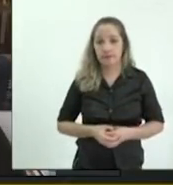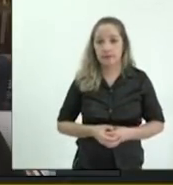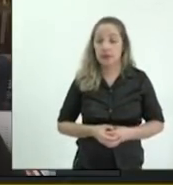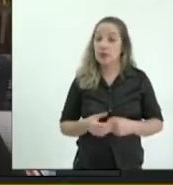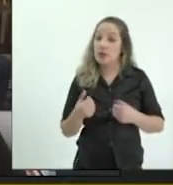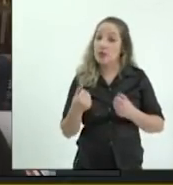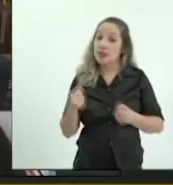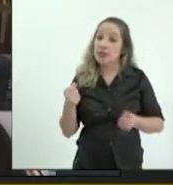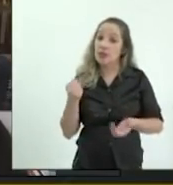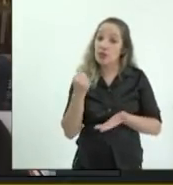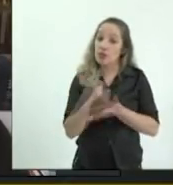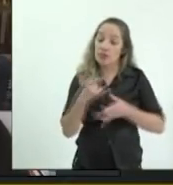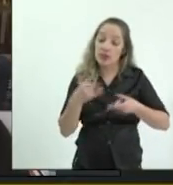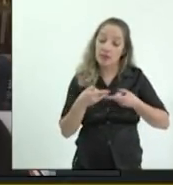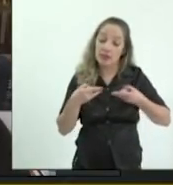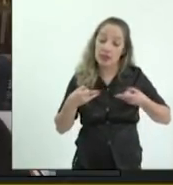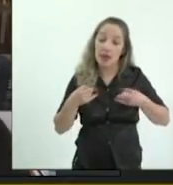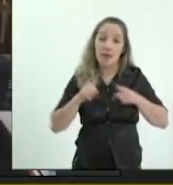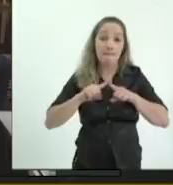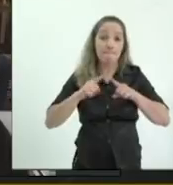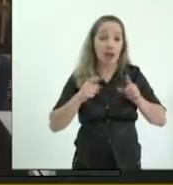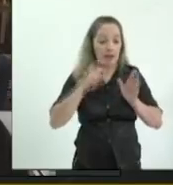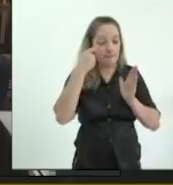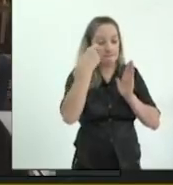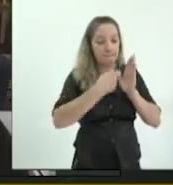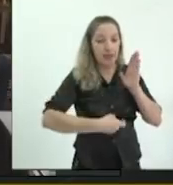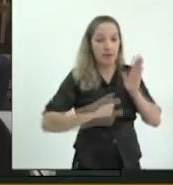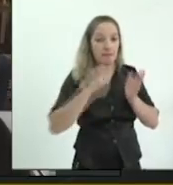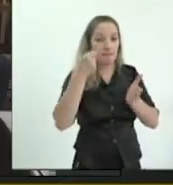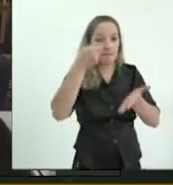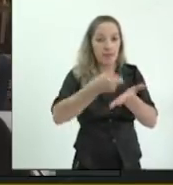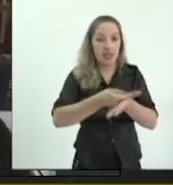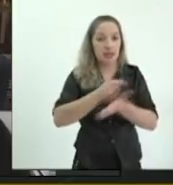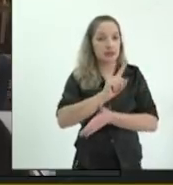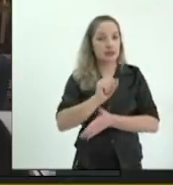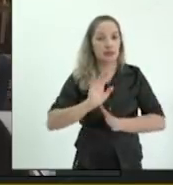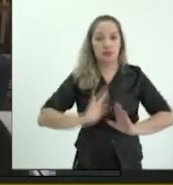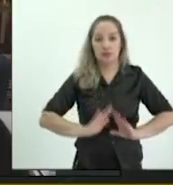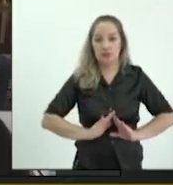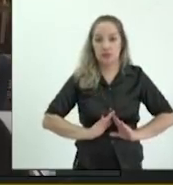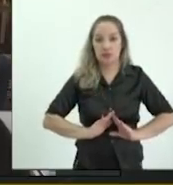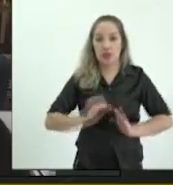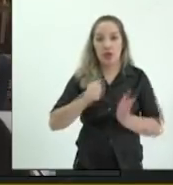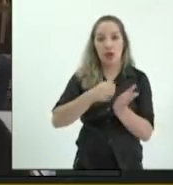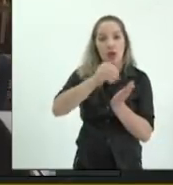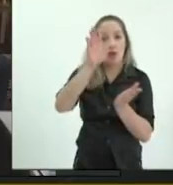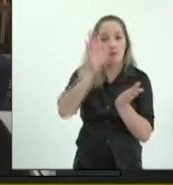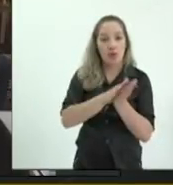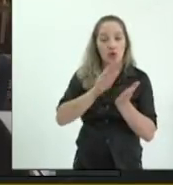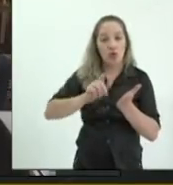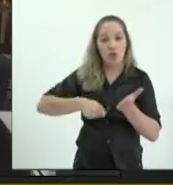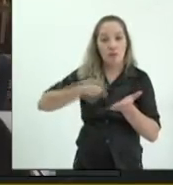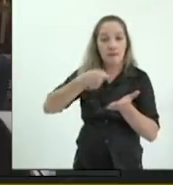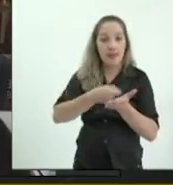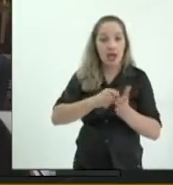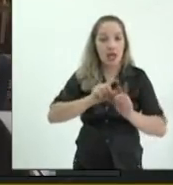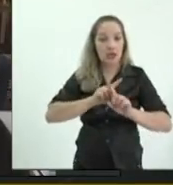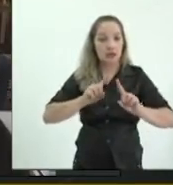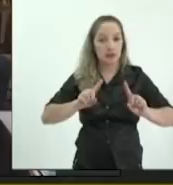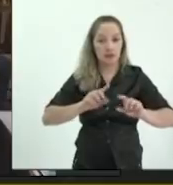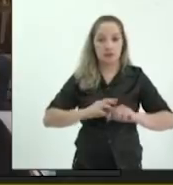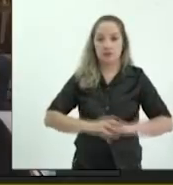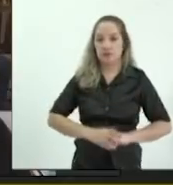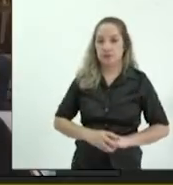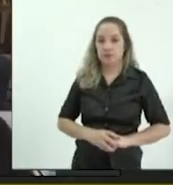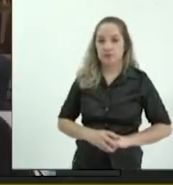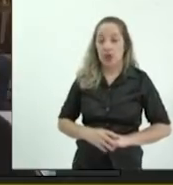e remarcação, como era o caso até antes da pandemia. E aí dá um dado para ver como mudou o perfil de quem está voando hoje. Muito menos